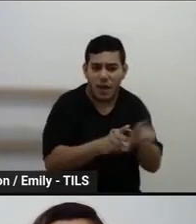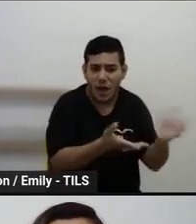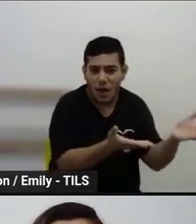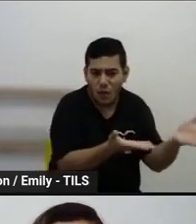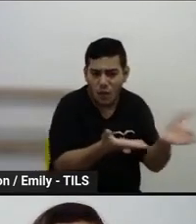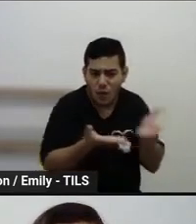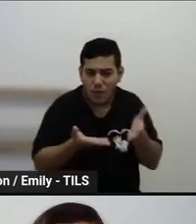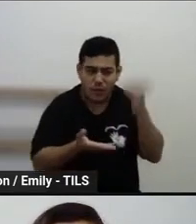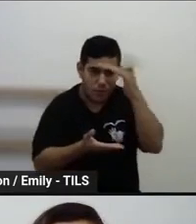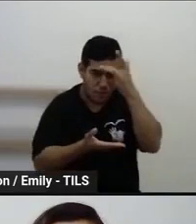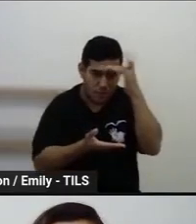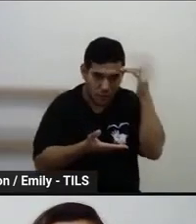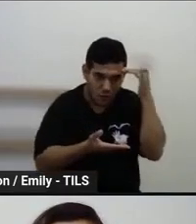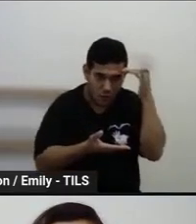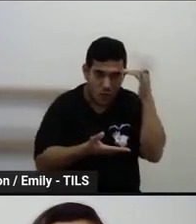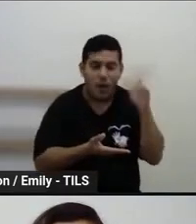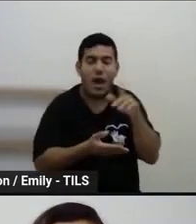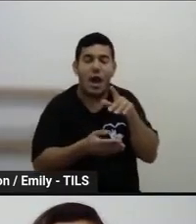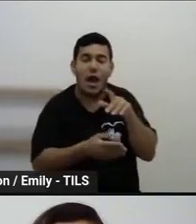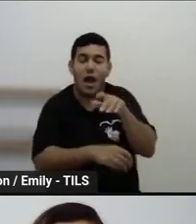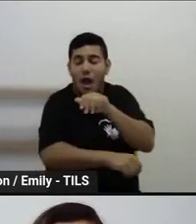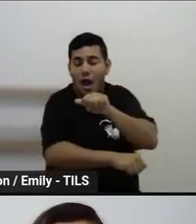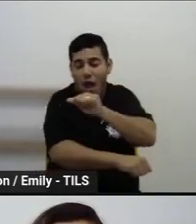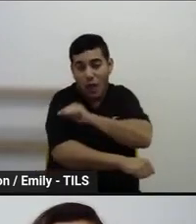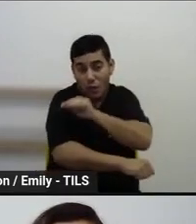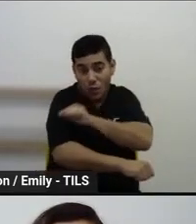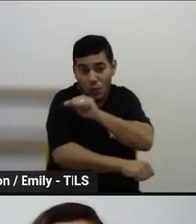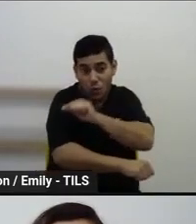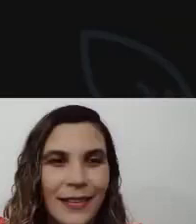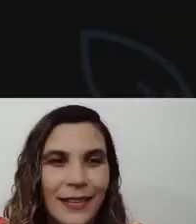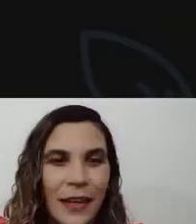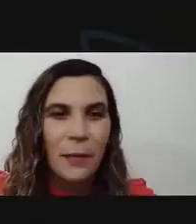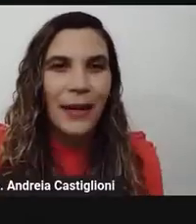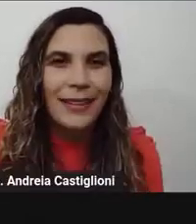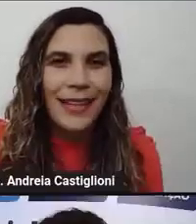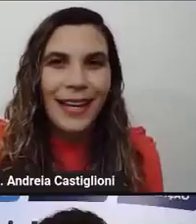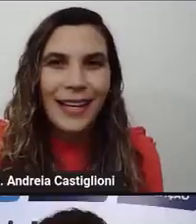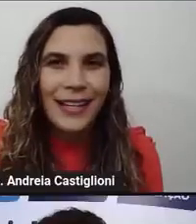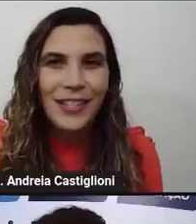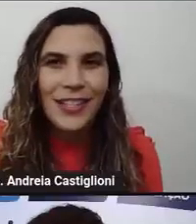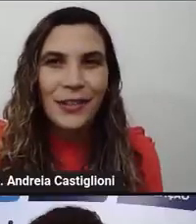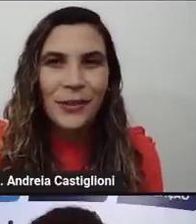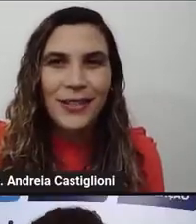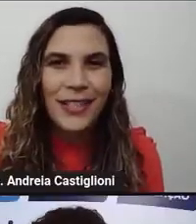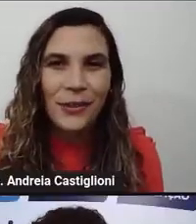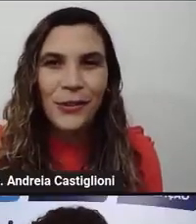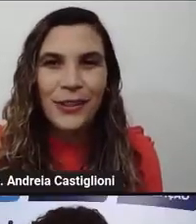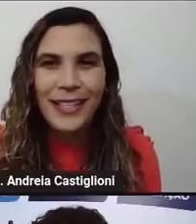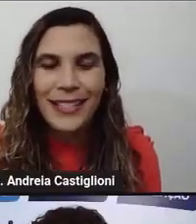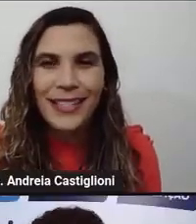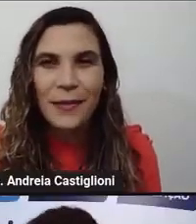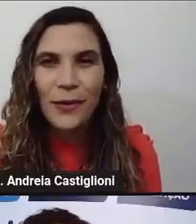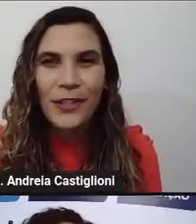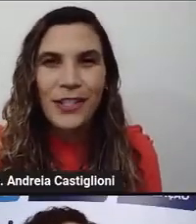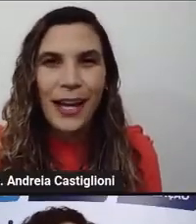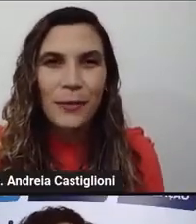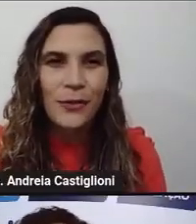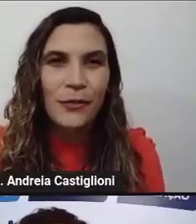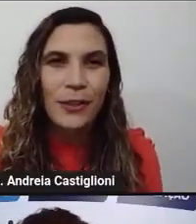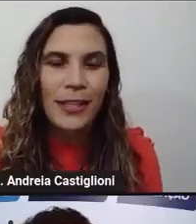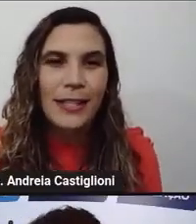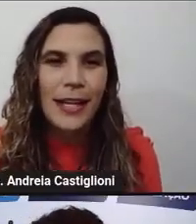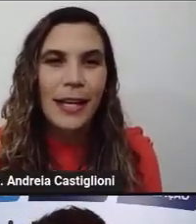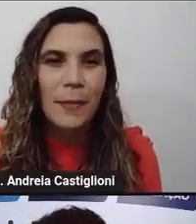com o Pró-Andréa, que ela vai conversar um pouquinho com vocês também. Boa tarde a todos e todas. Que bom